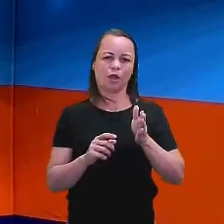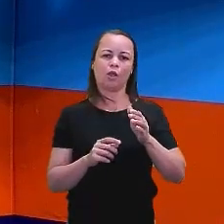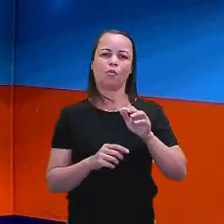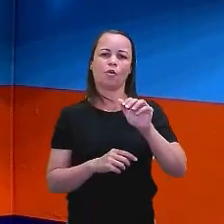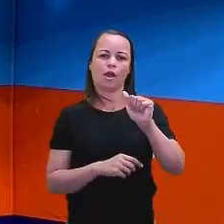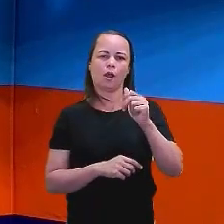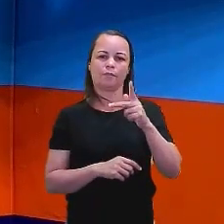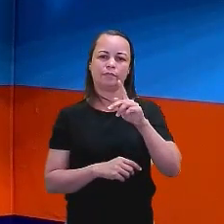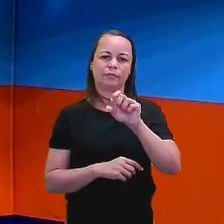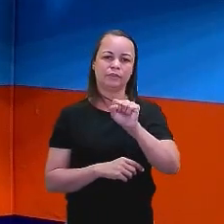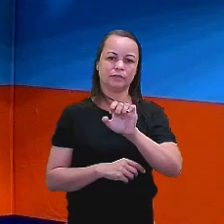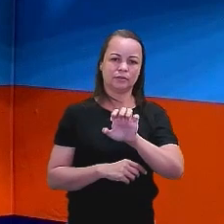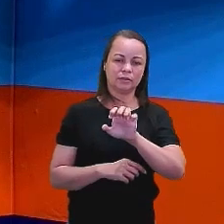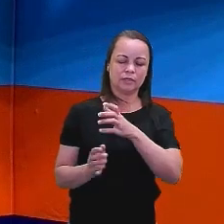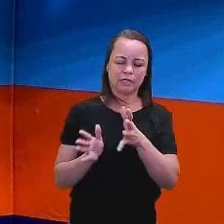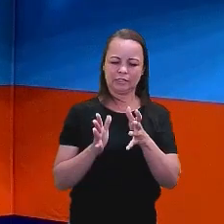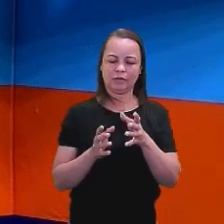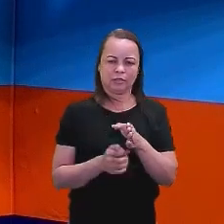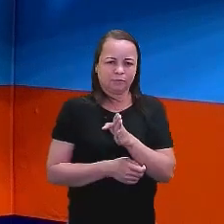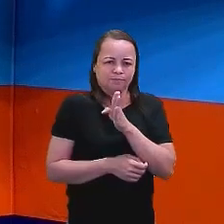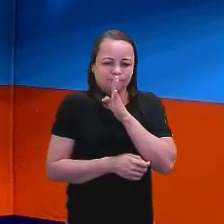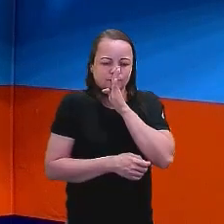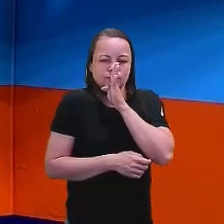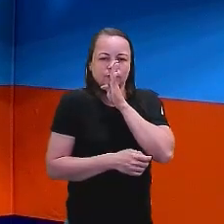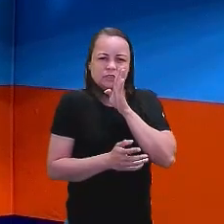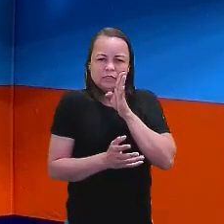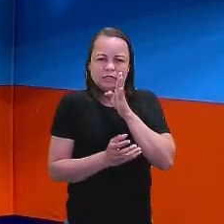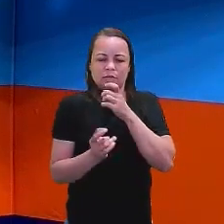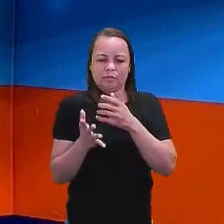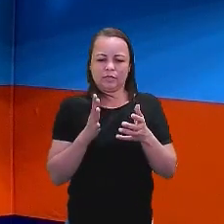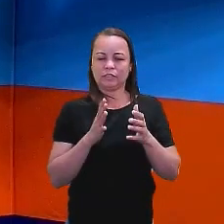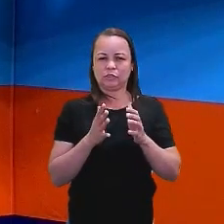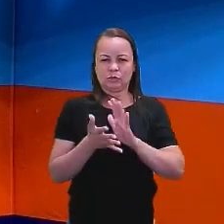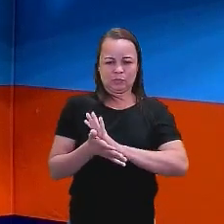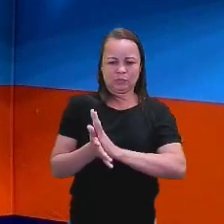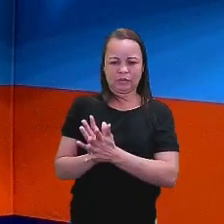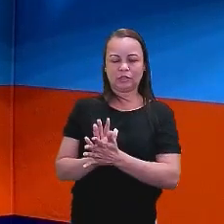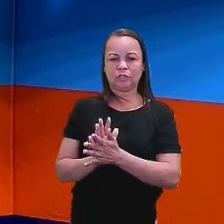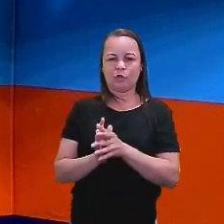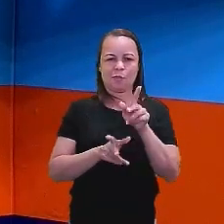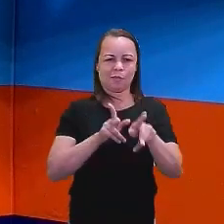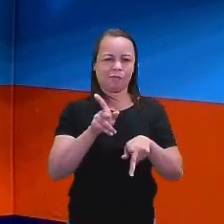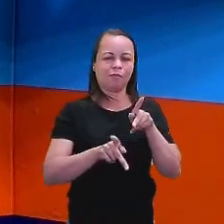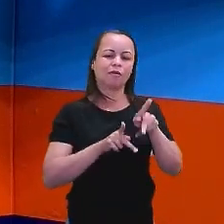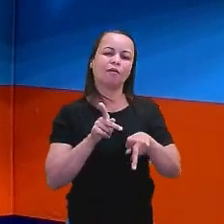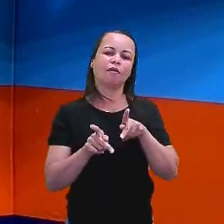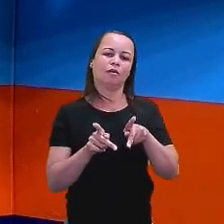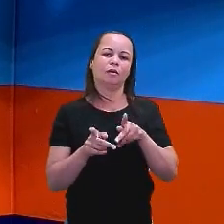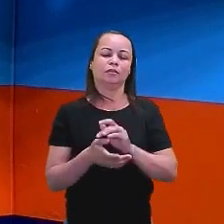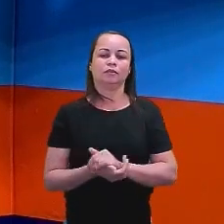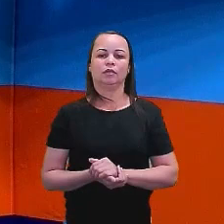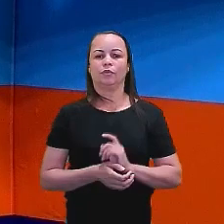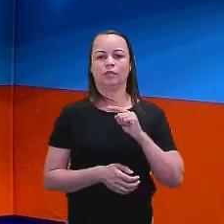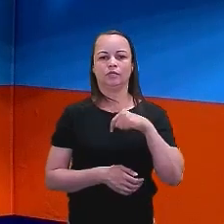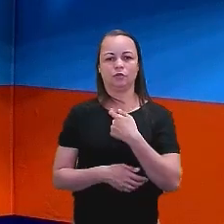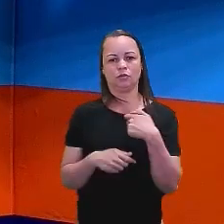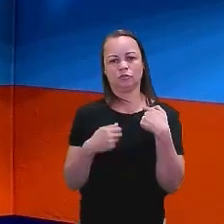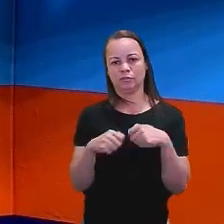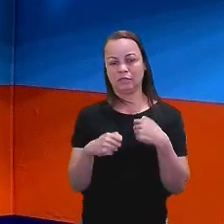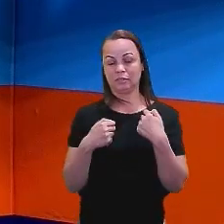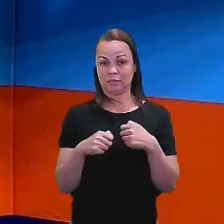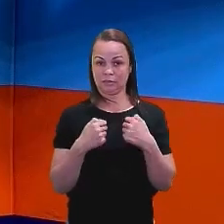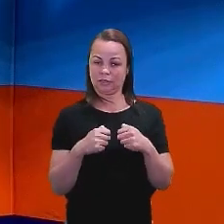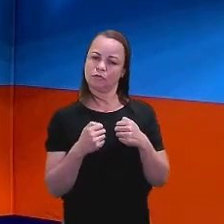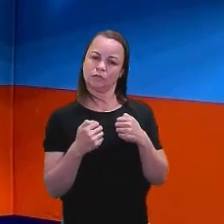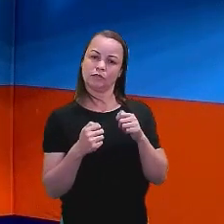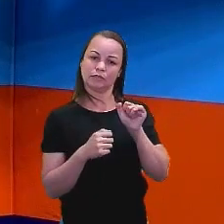Existem diversos silêncios e silenciamentos de uma população e a gente precisa, se